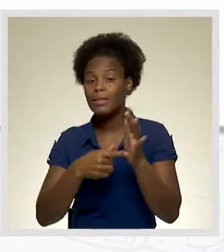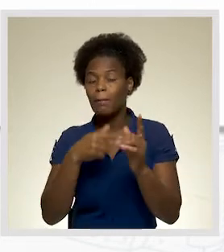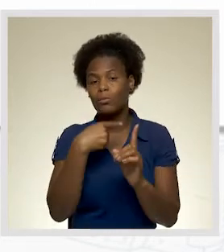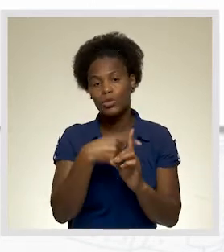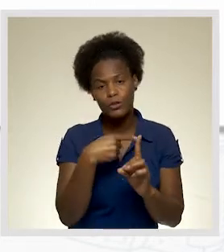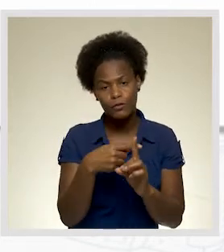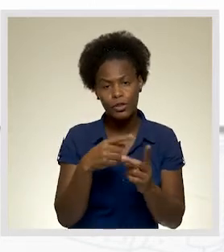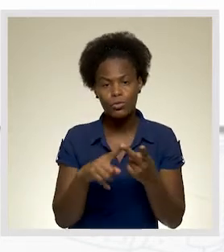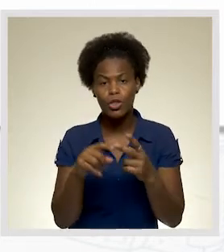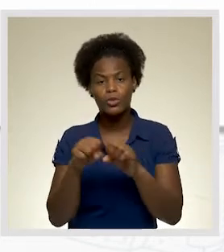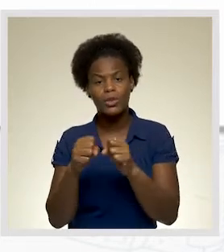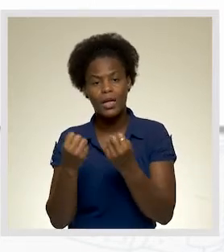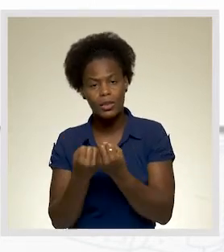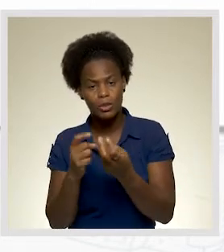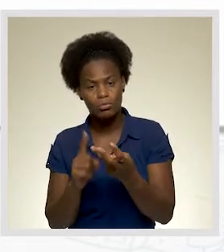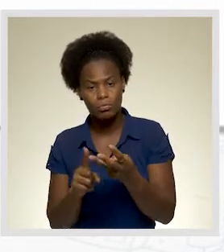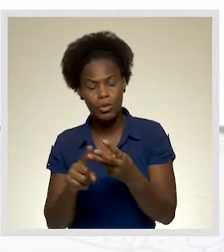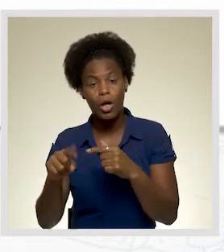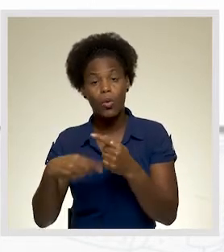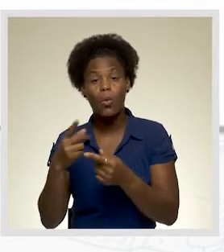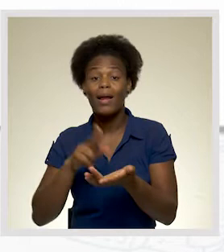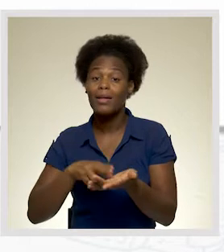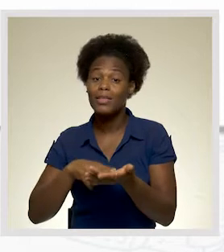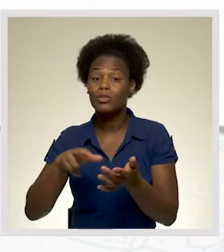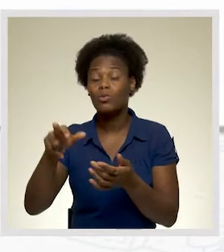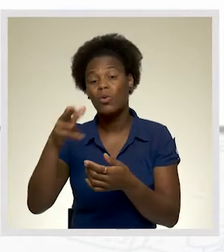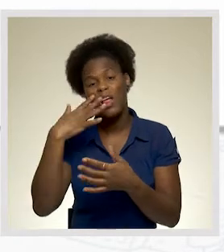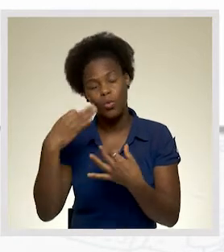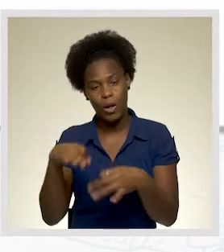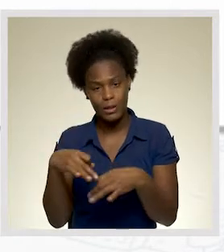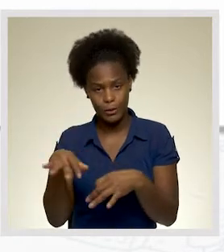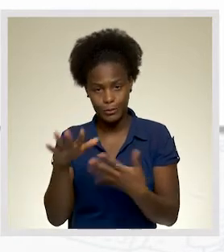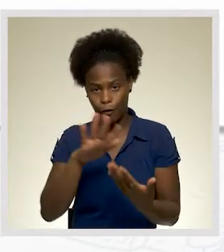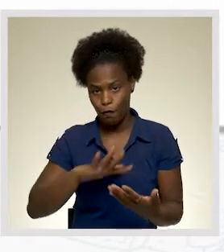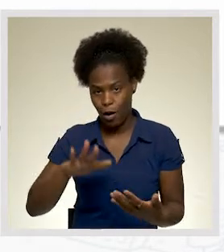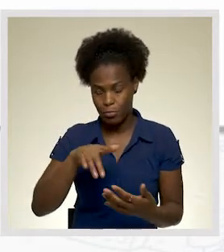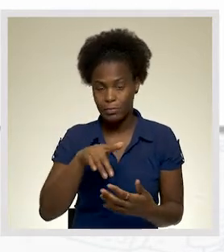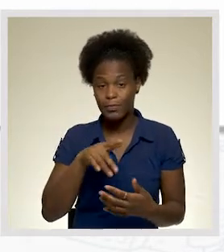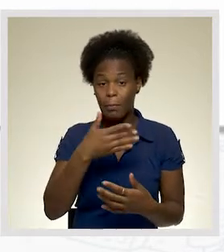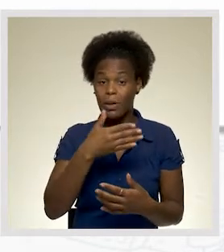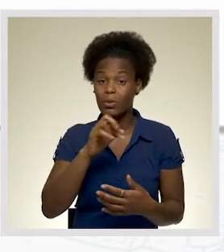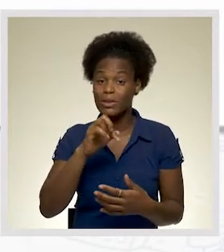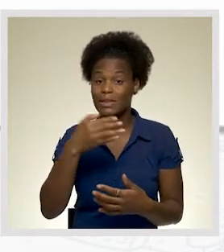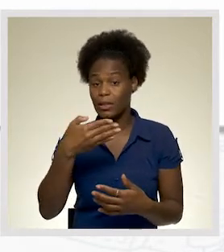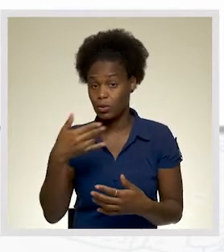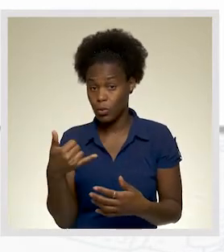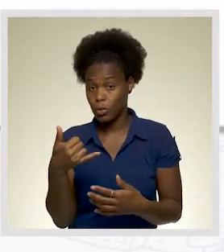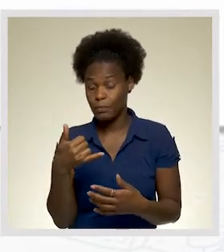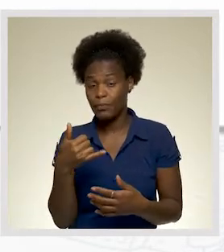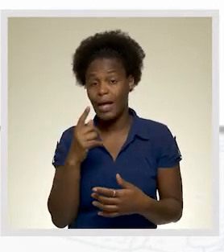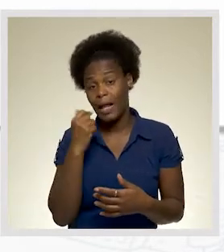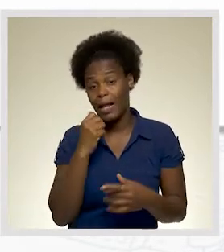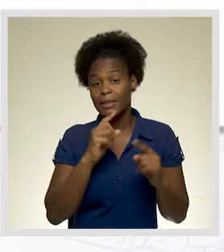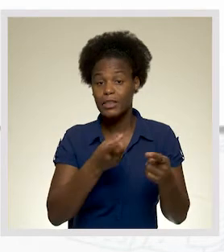o socialismo e o realismo naturalista. Em 1872, iniciou sua